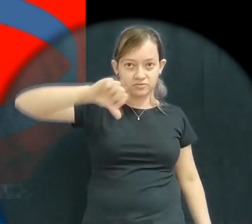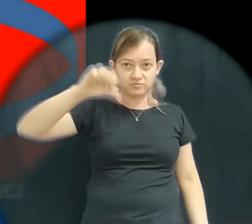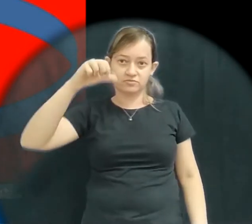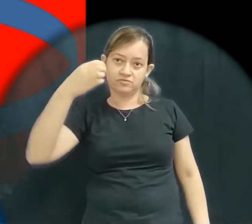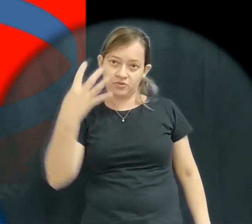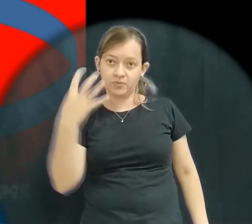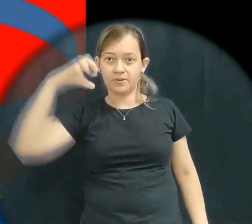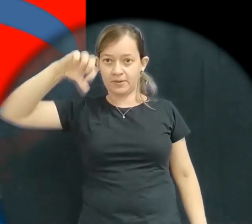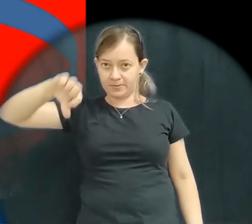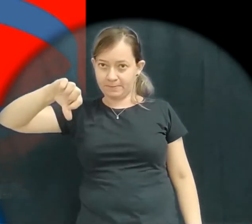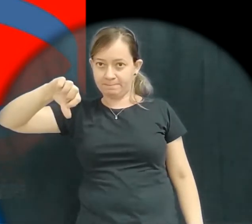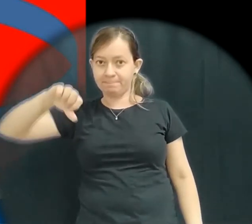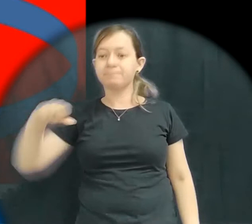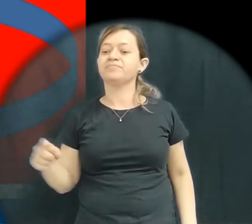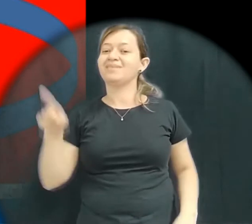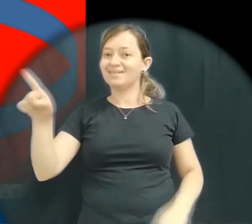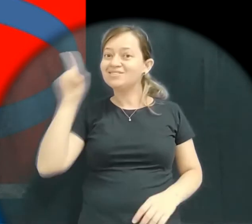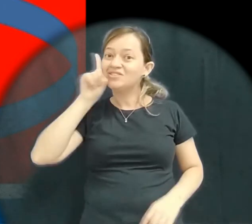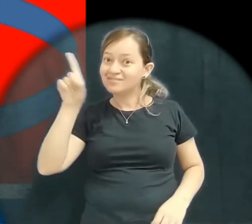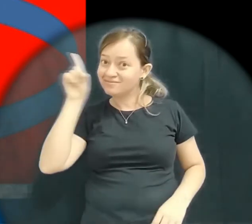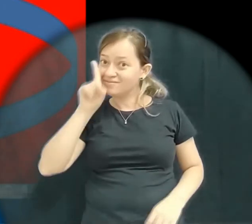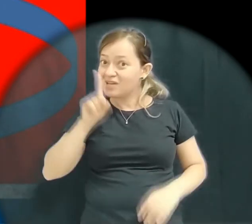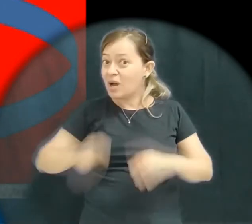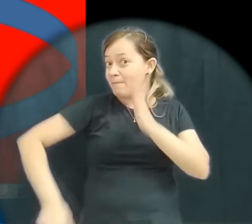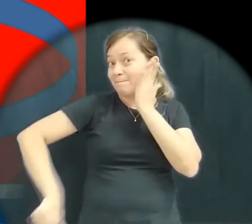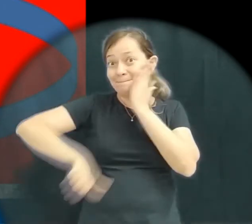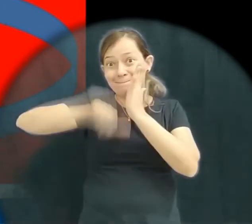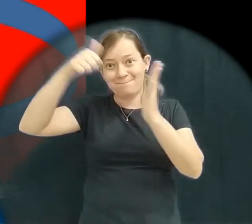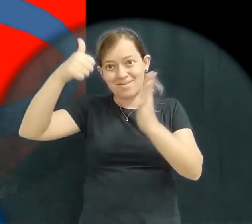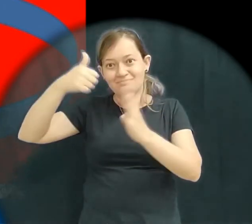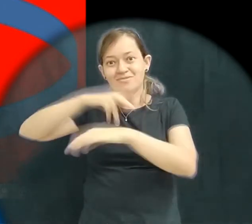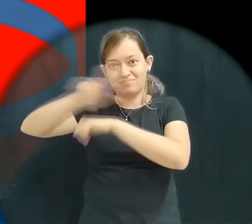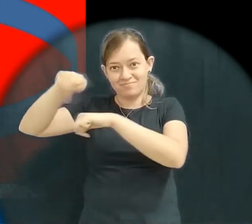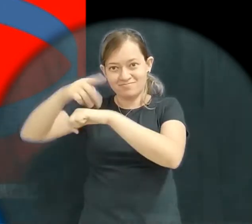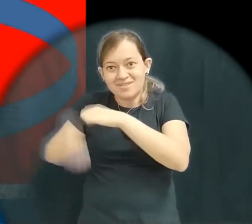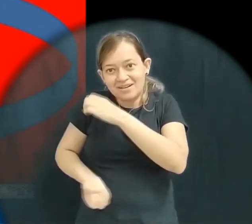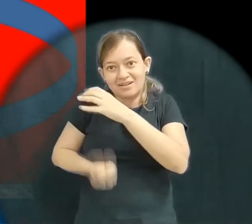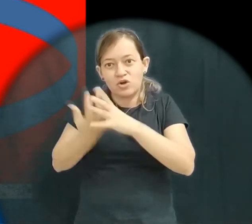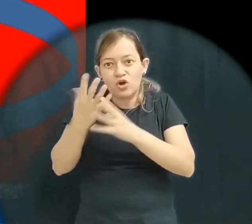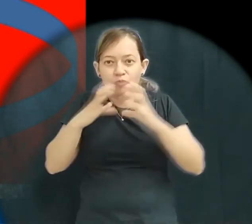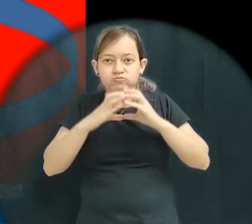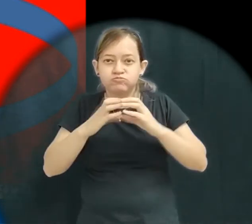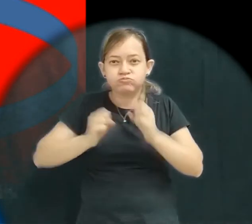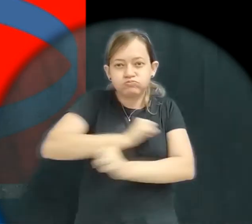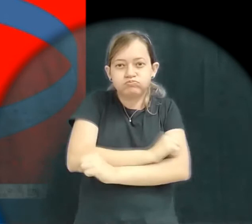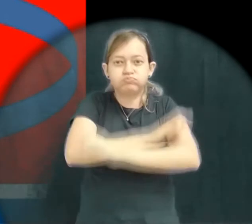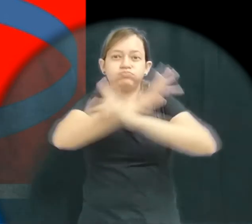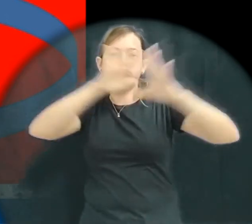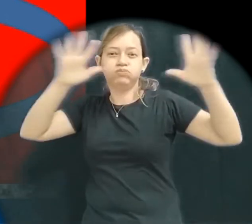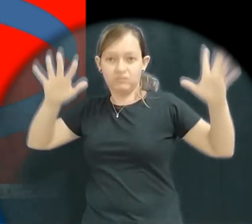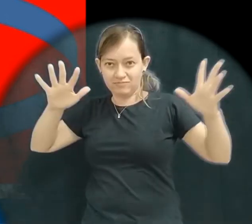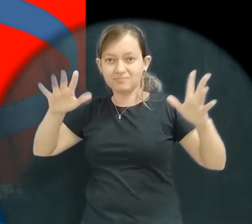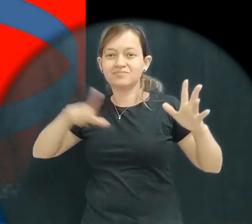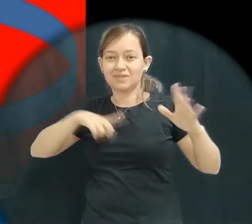tecnologia nuclear dos Estados Unidos. Os Estados Unidos criou a primeira bomba de hidrogênio em 1952, sendo que a bomba de hidrogênio nunca